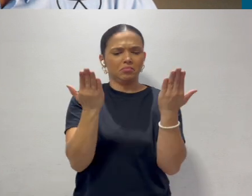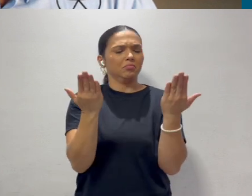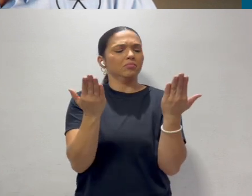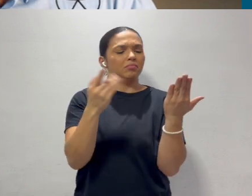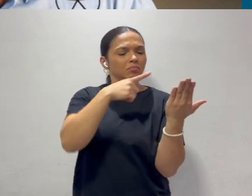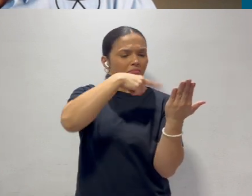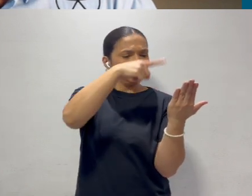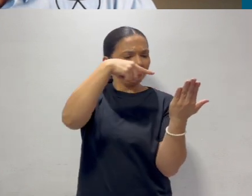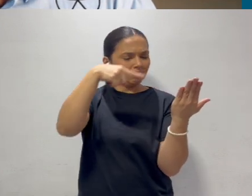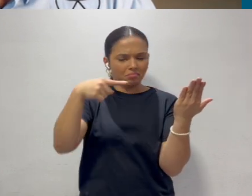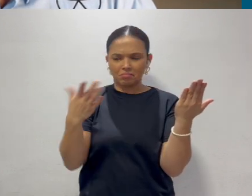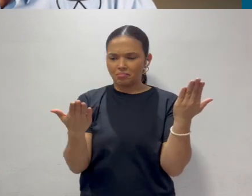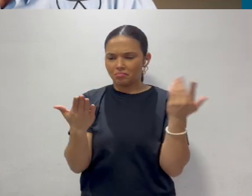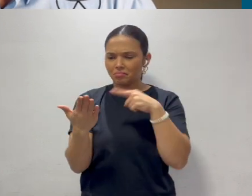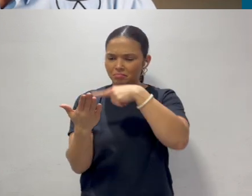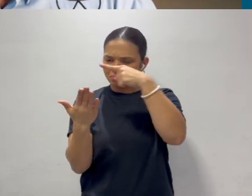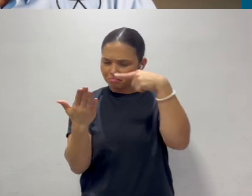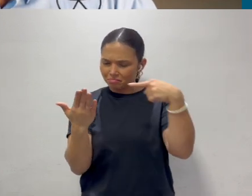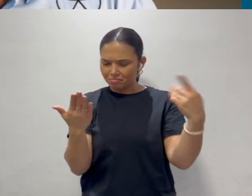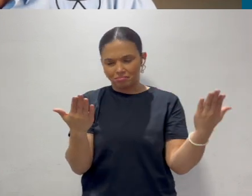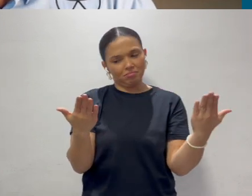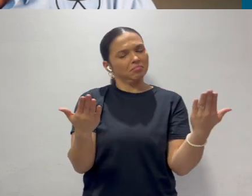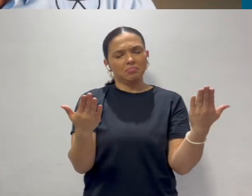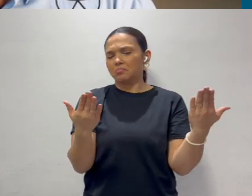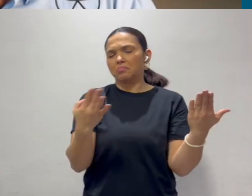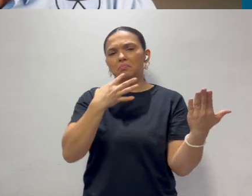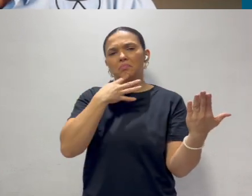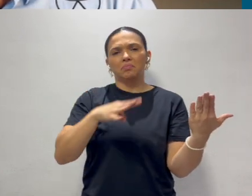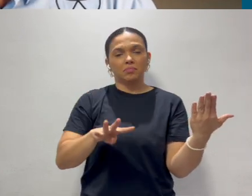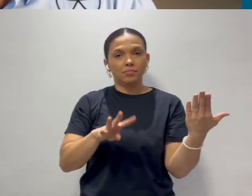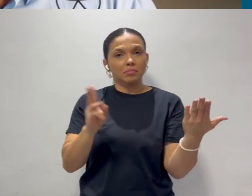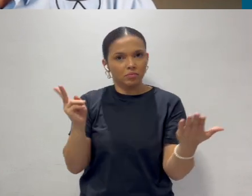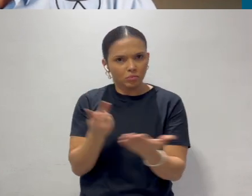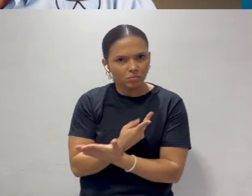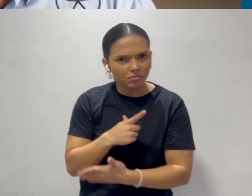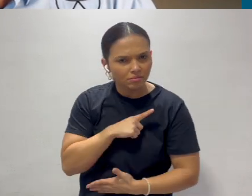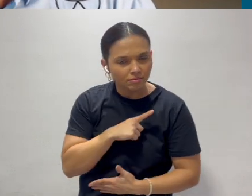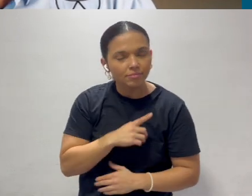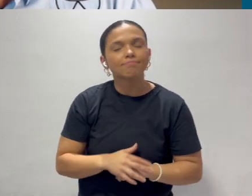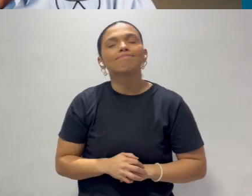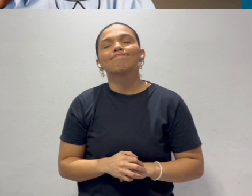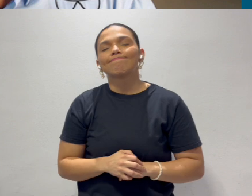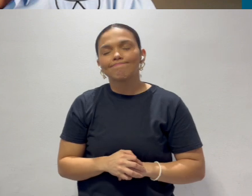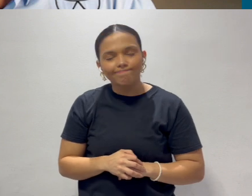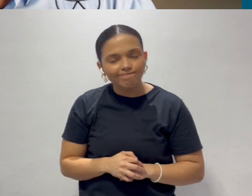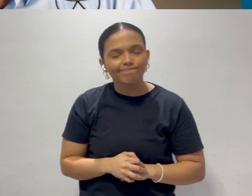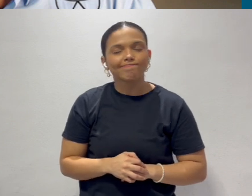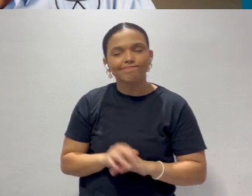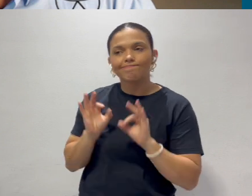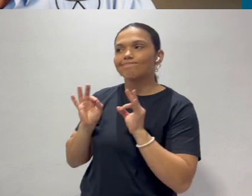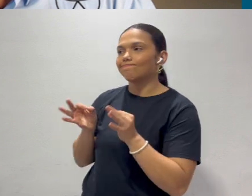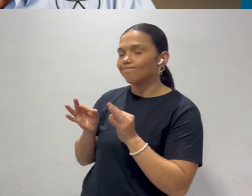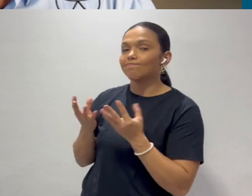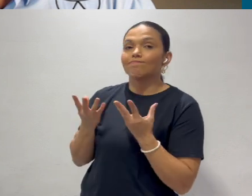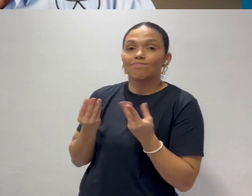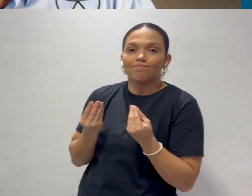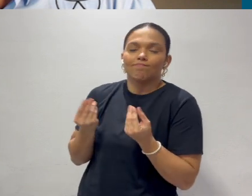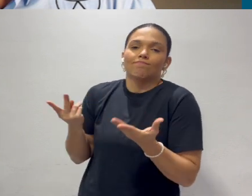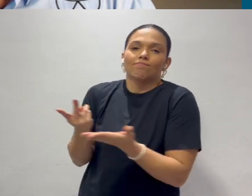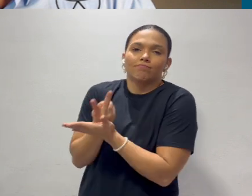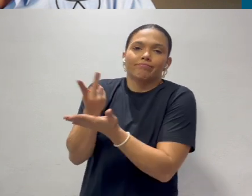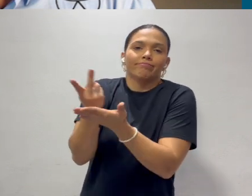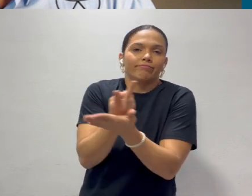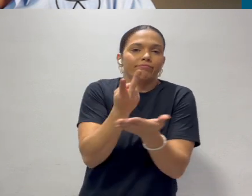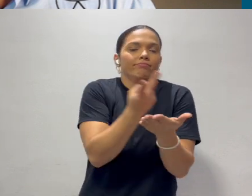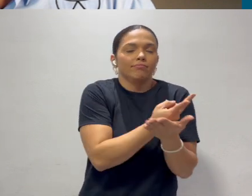tão familiarizado com aqueles exames. Ocorre também essa situação, Suzane? Muito, muito bem lembrado, muito bem colocado, Abraão,